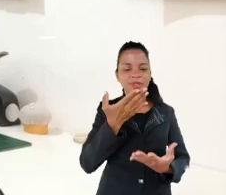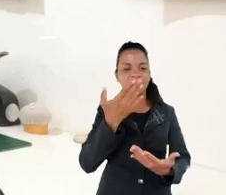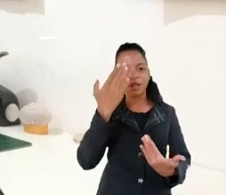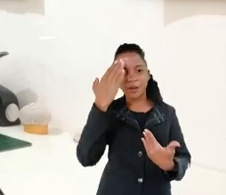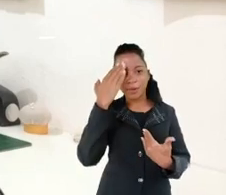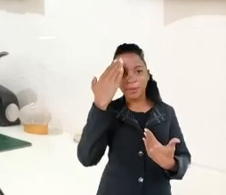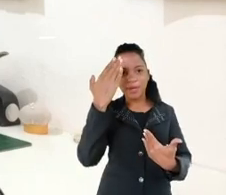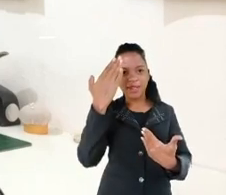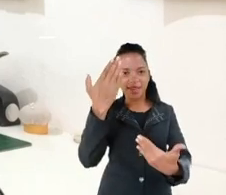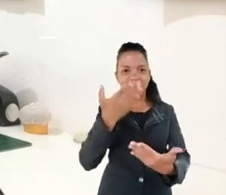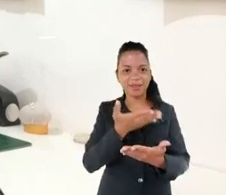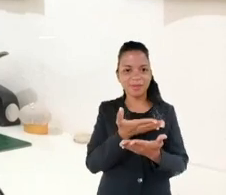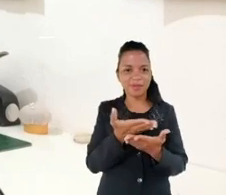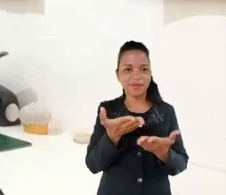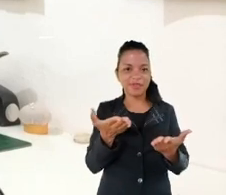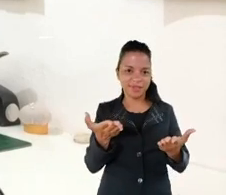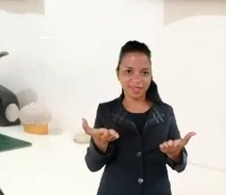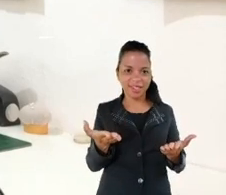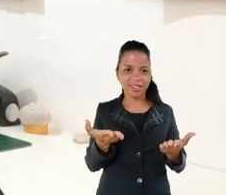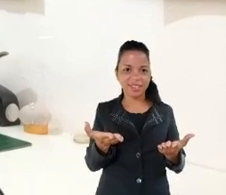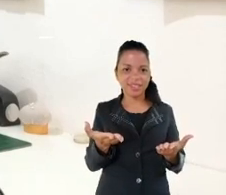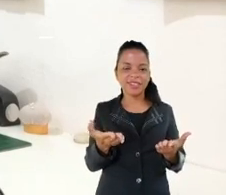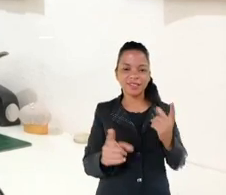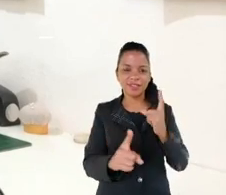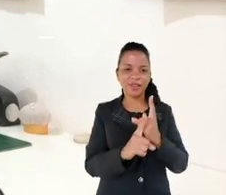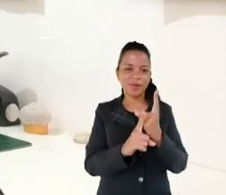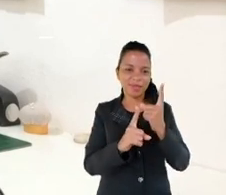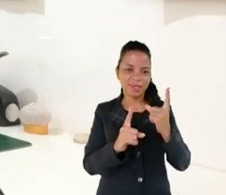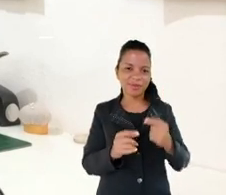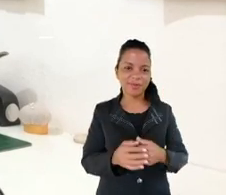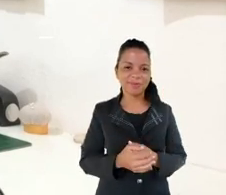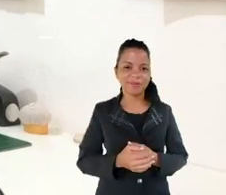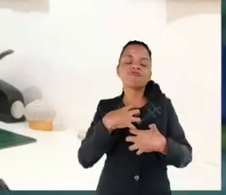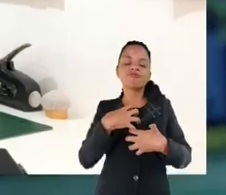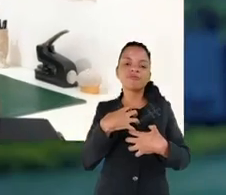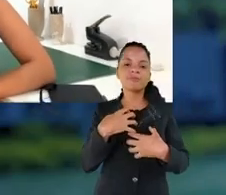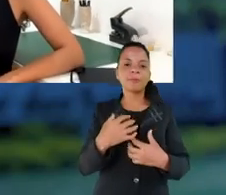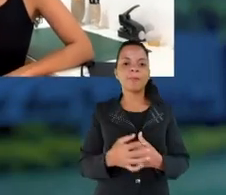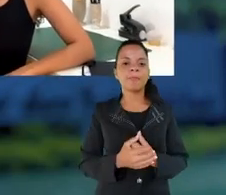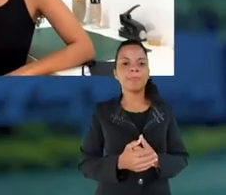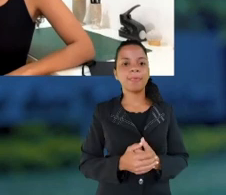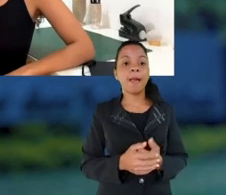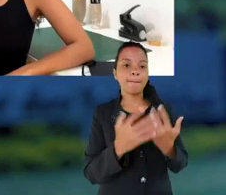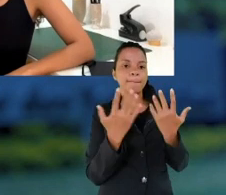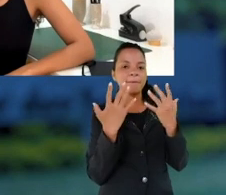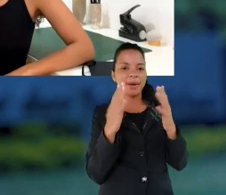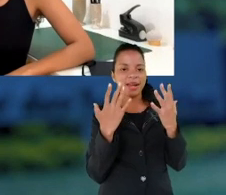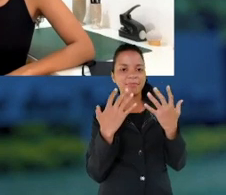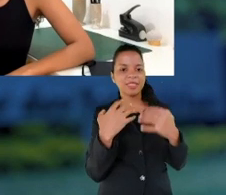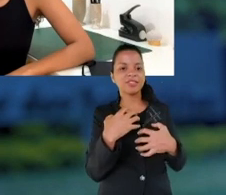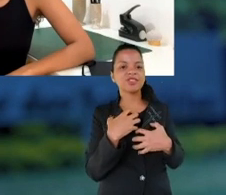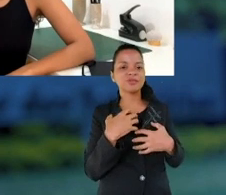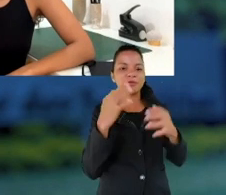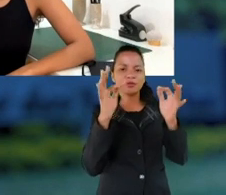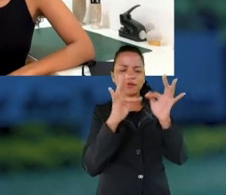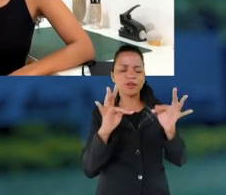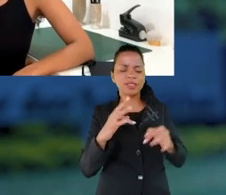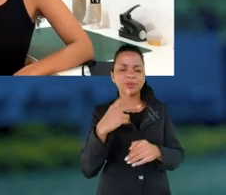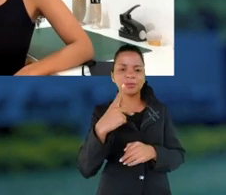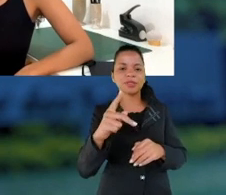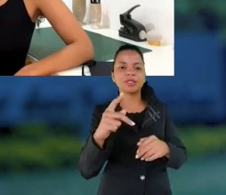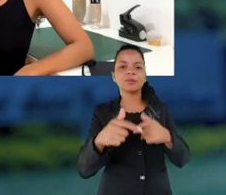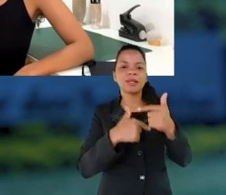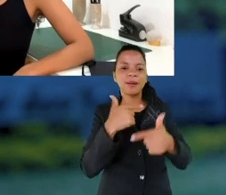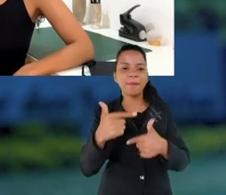espaço e nos vemos por aí. Parabéns, fiquei encantada com o seu trabalho, tenho certeza que todos realmente